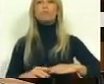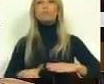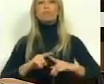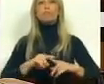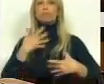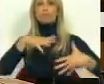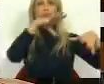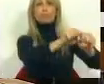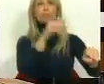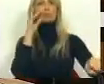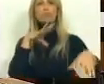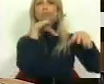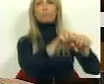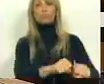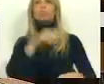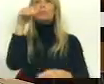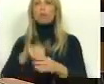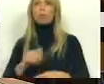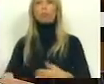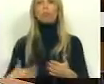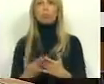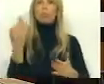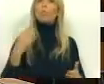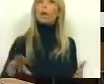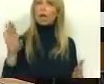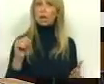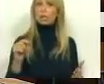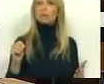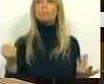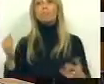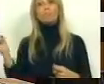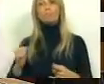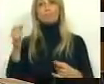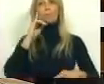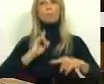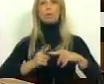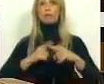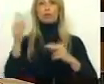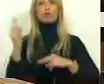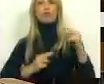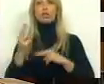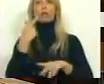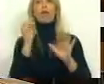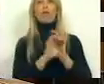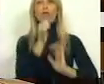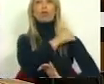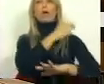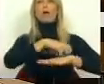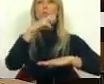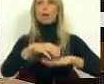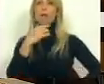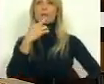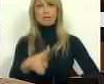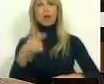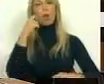execuções, votem a proposta do PS de fim do benefício fiscal aos fundos imobiliários. Digam ao